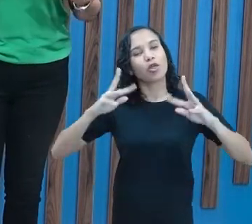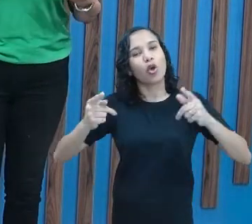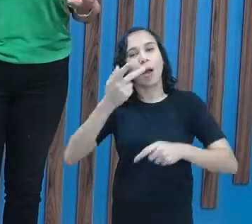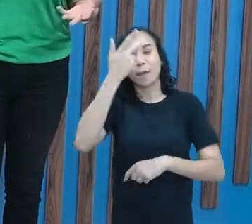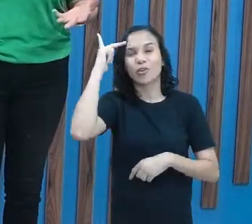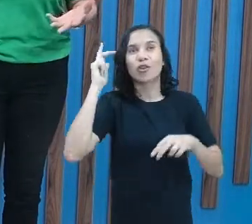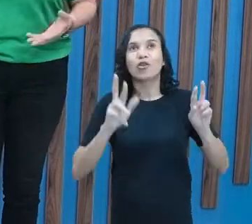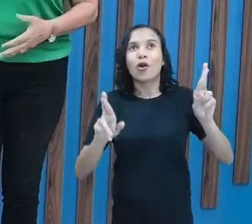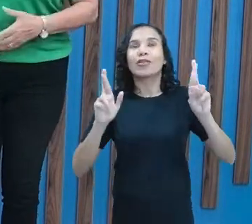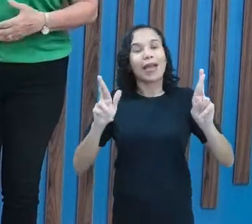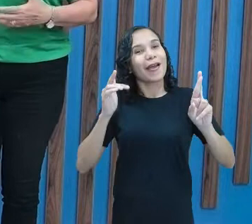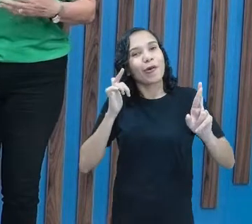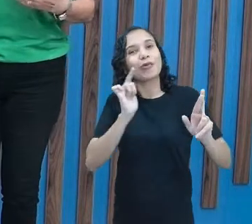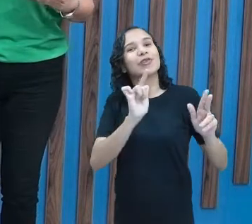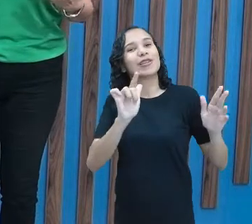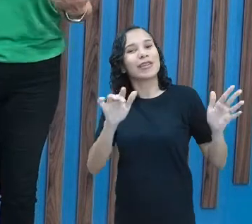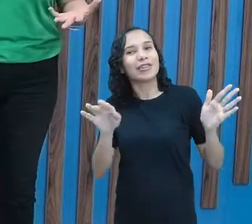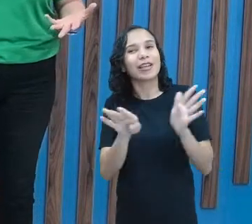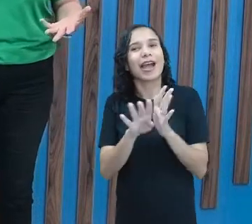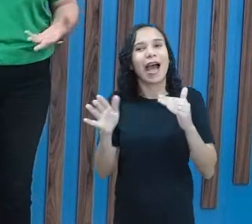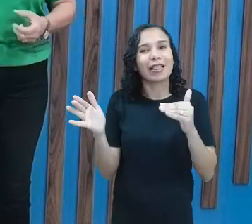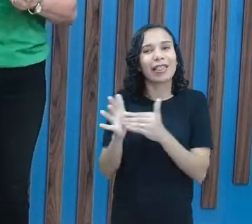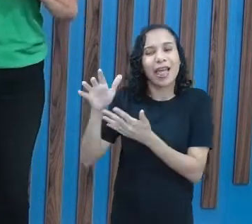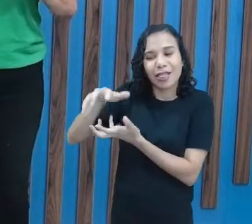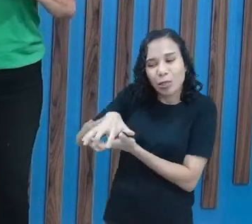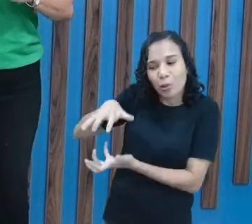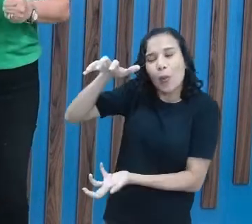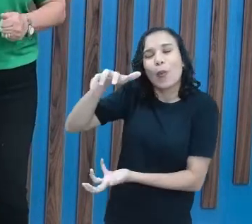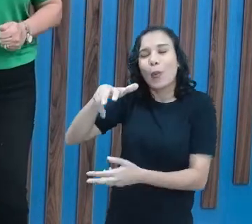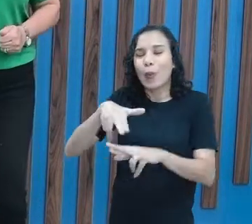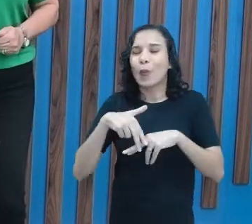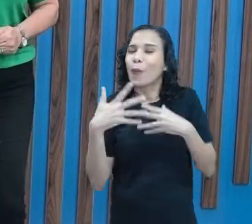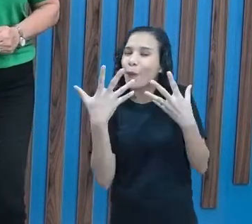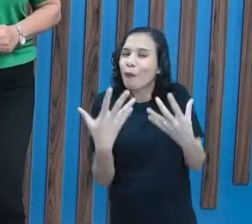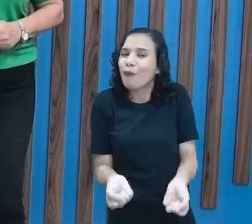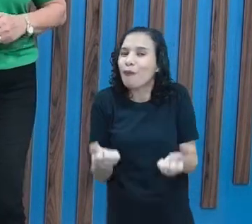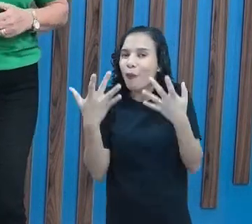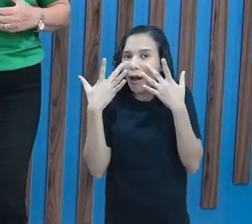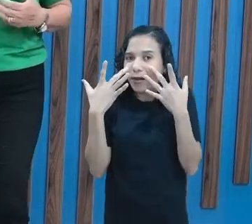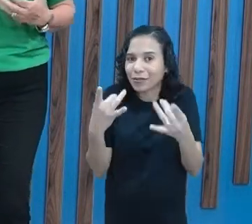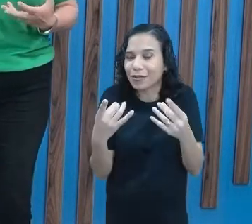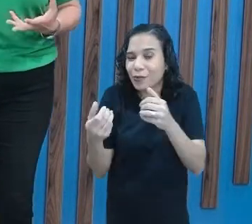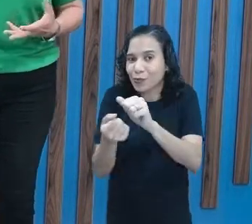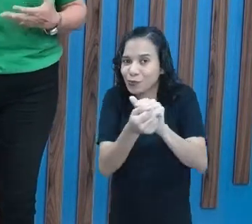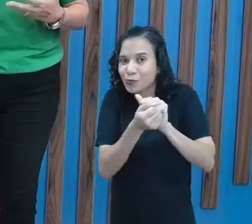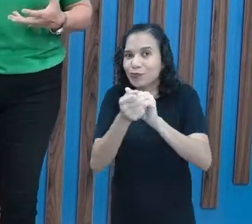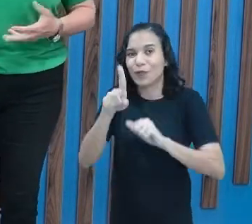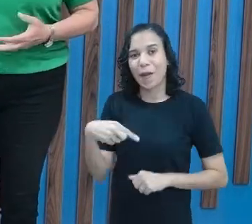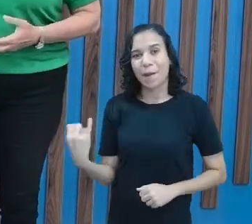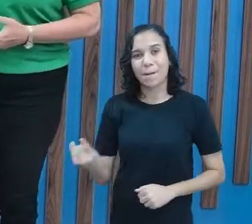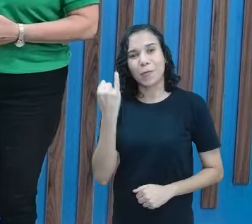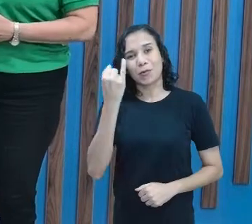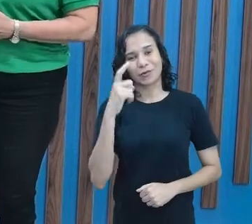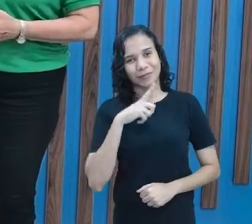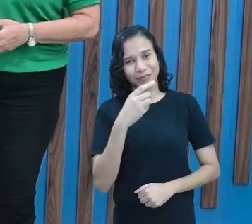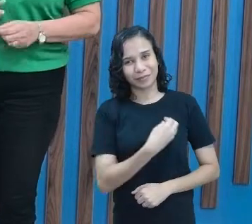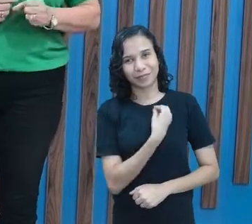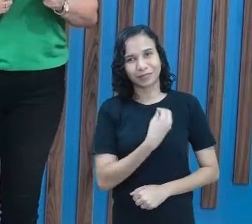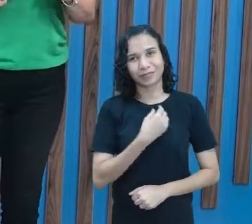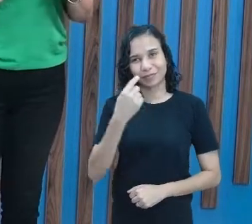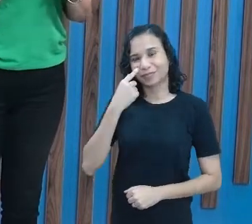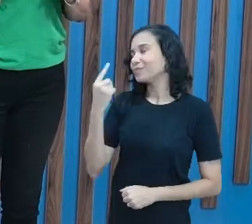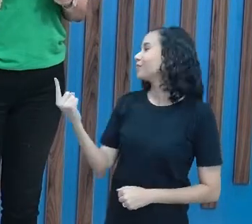esperamos passar, né, a chegar à velhice. Então, vamos ficar atentos aí e ver como é importante esse cuidado.